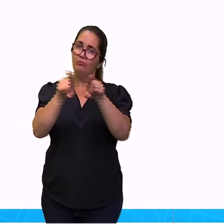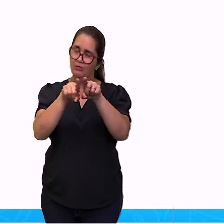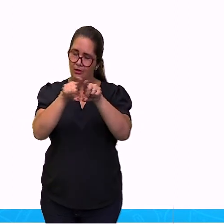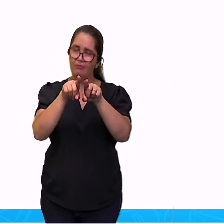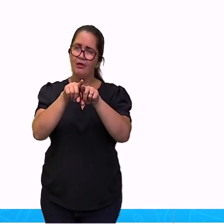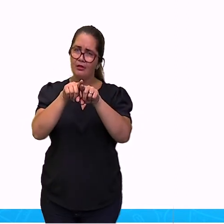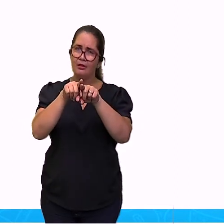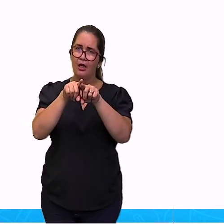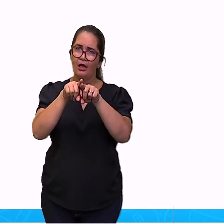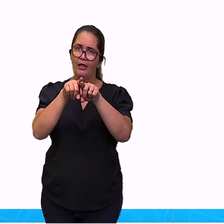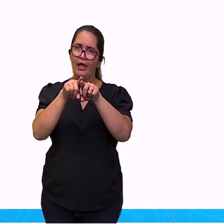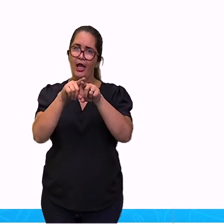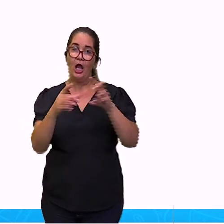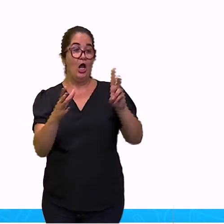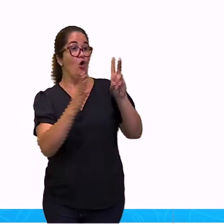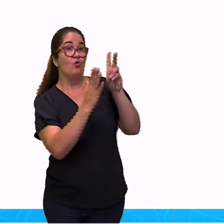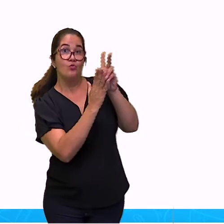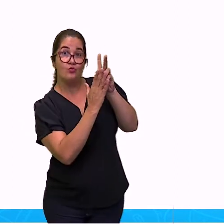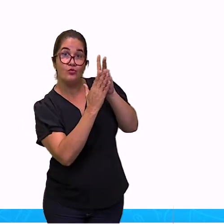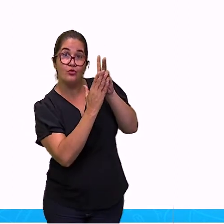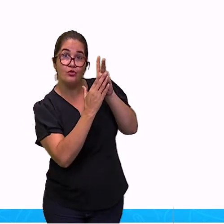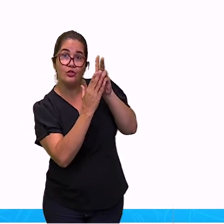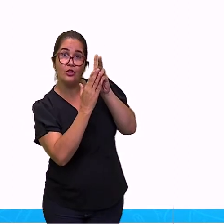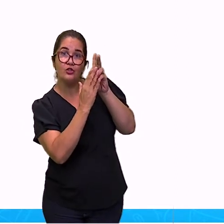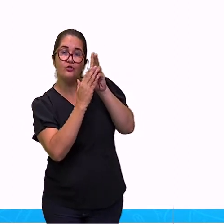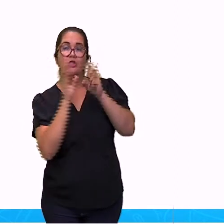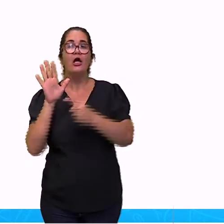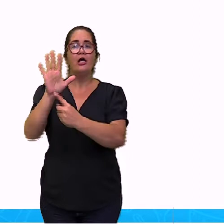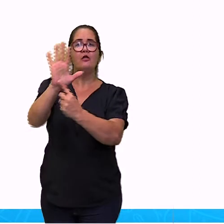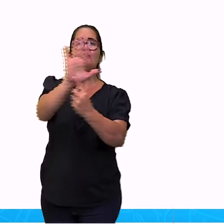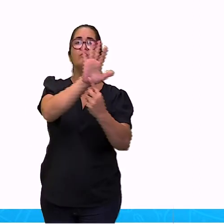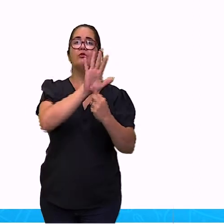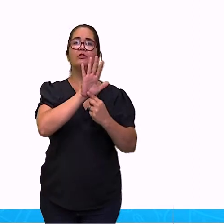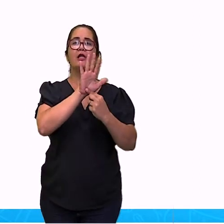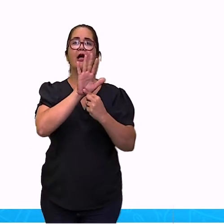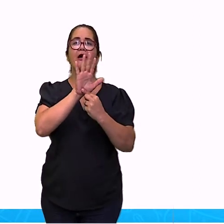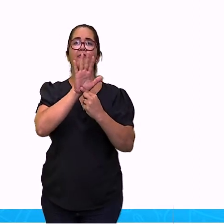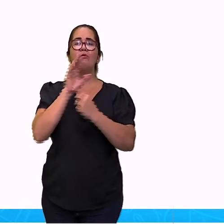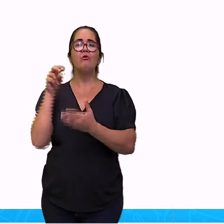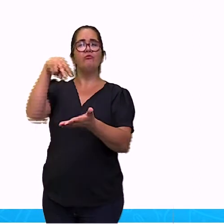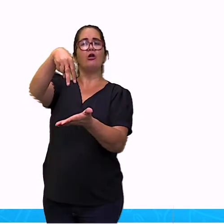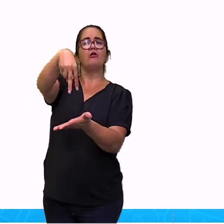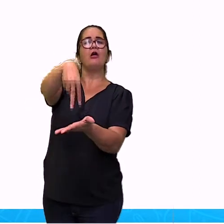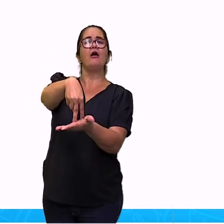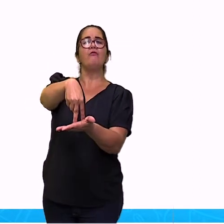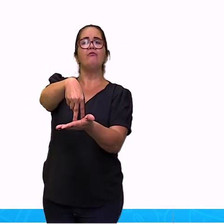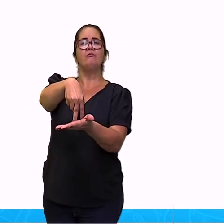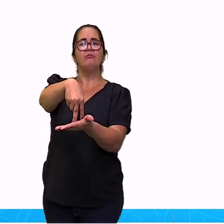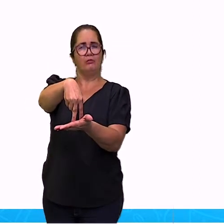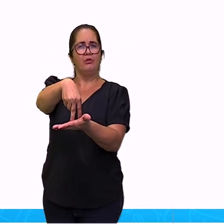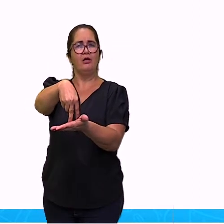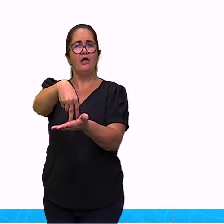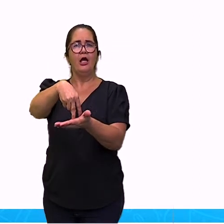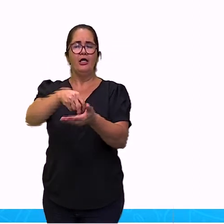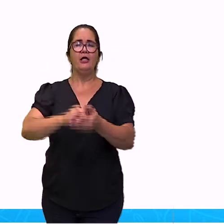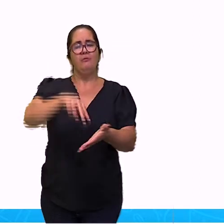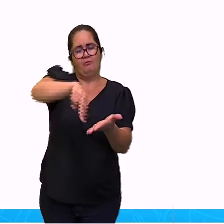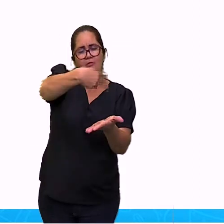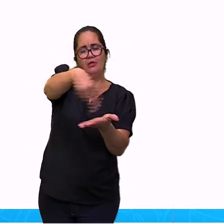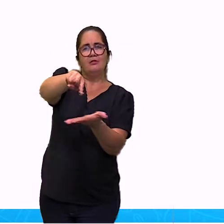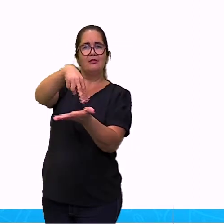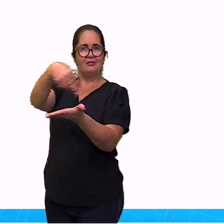apresentarem danças. As danças mais conhecidas são o toré no Nordeste, aqui, né, falando de Brasil, o